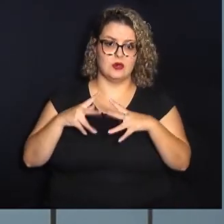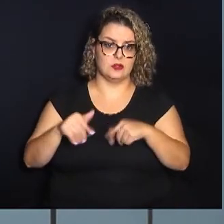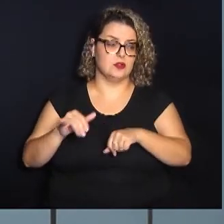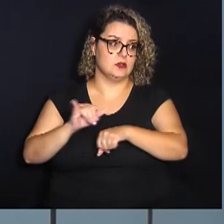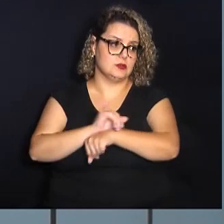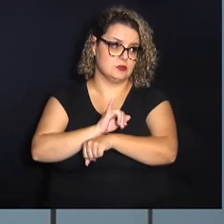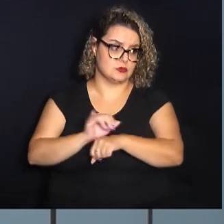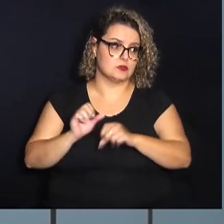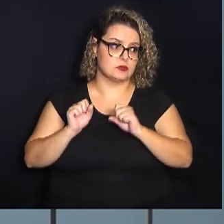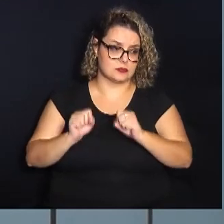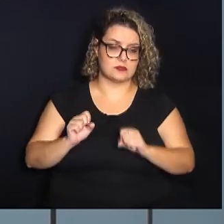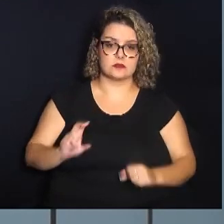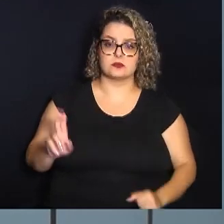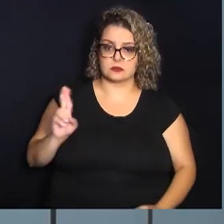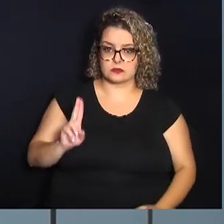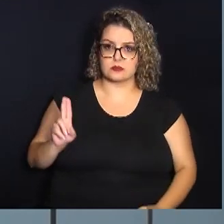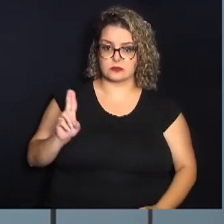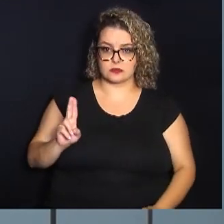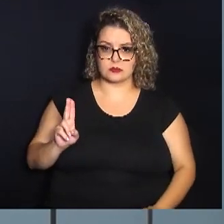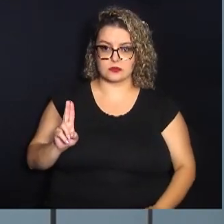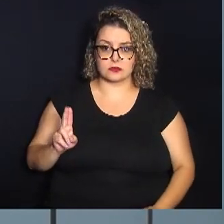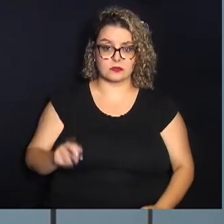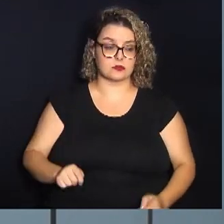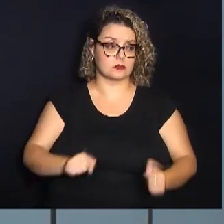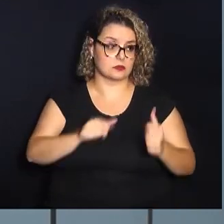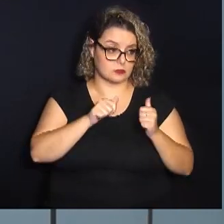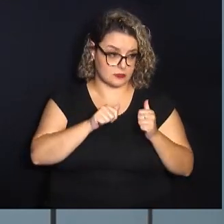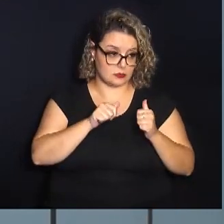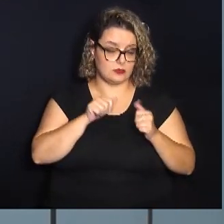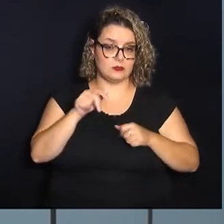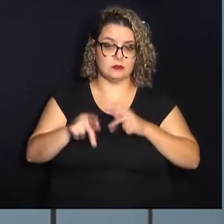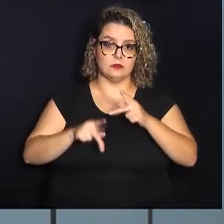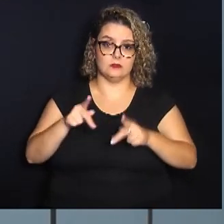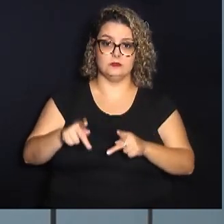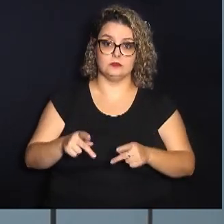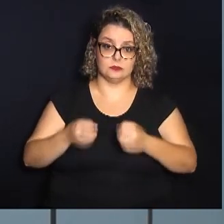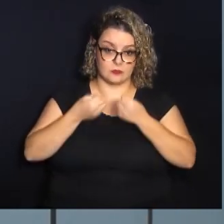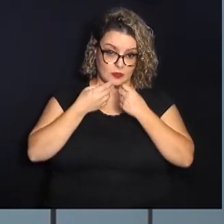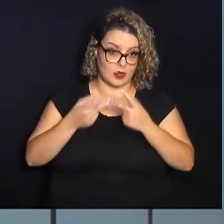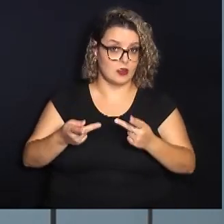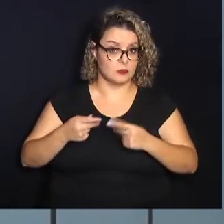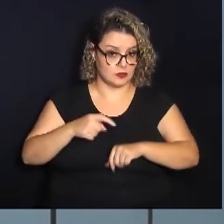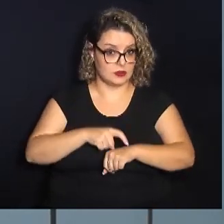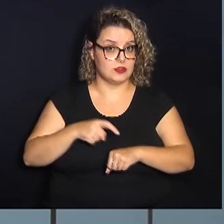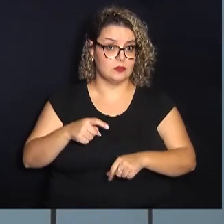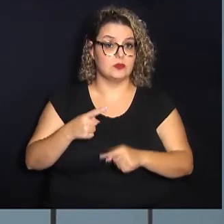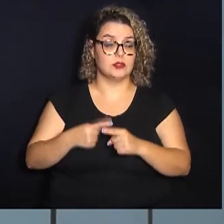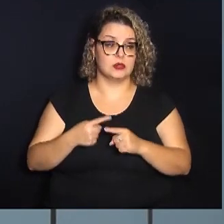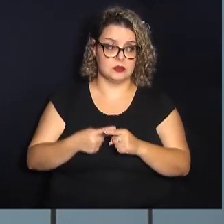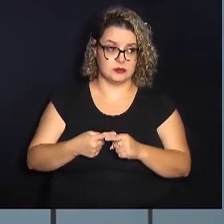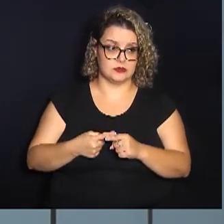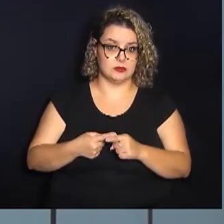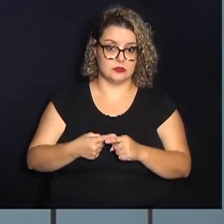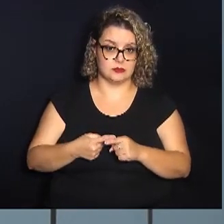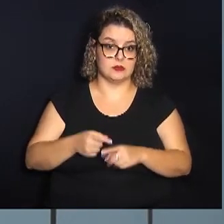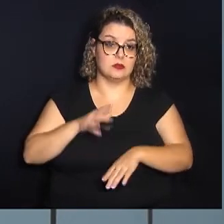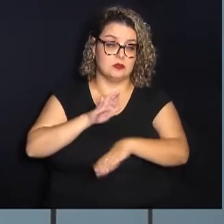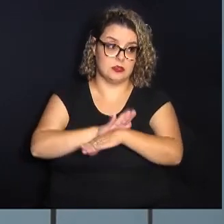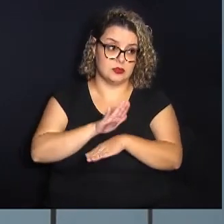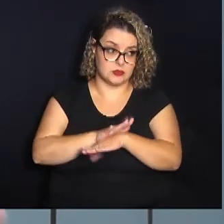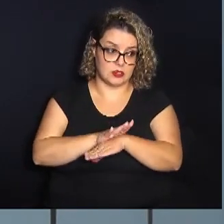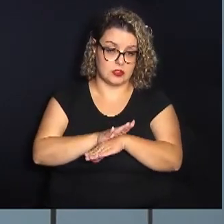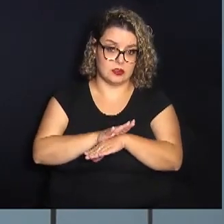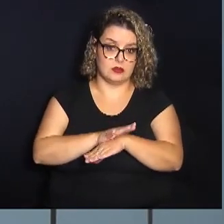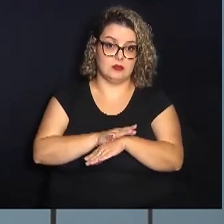puder serem utilizadas em benefício da população, ela é bem-vinda nesse momento. Por quê? Porque vai ajudar, vamos